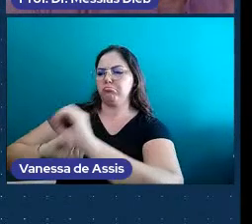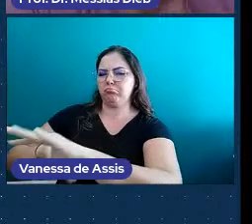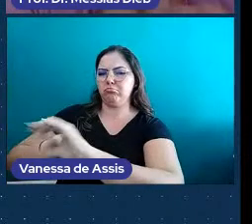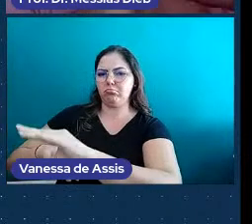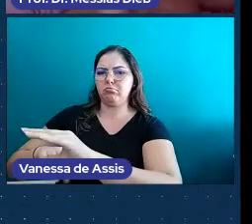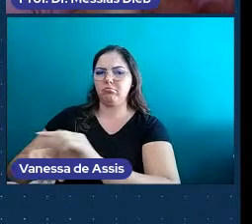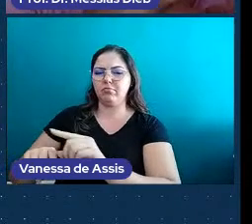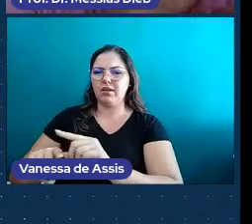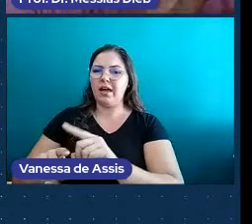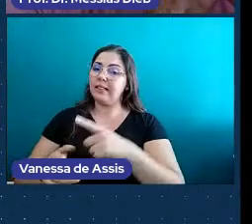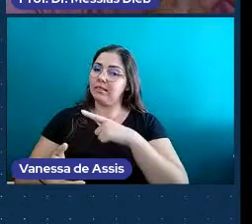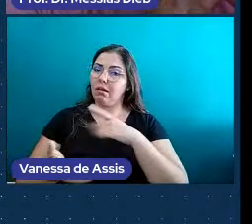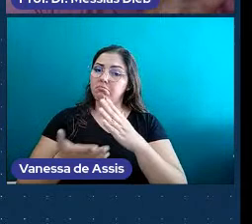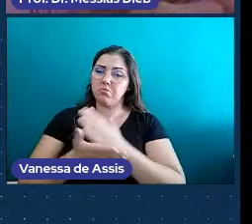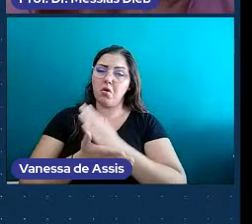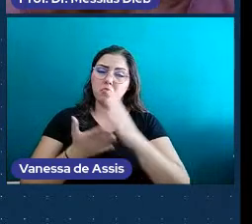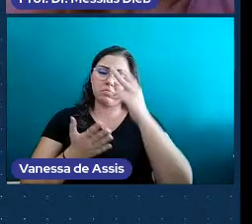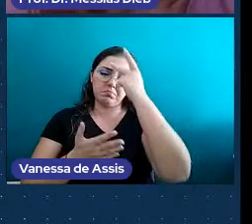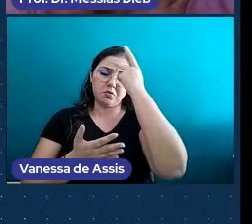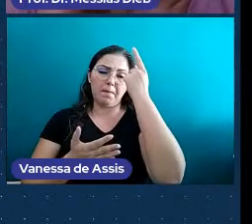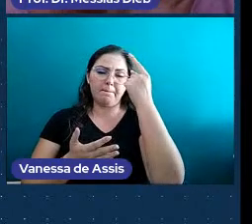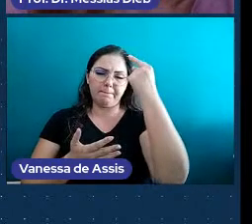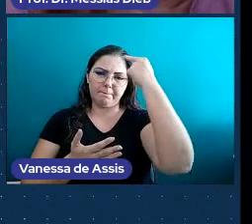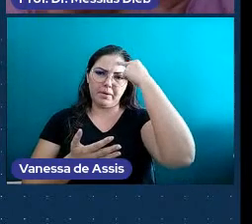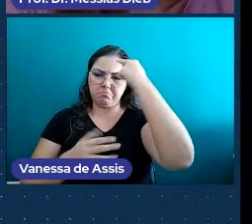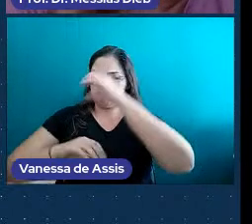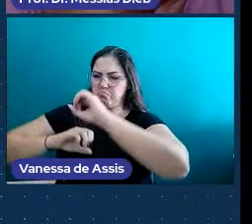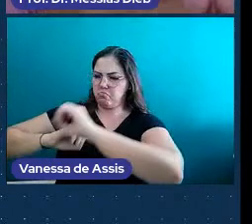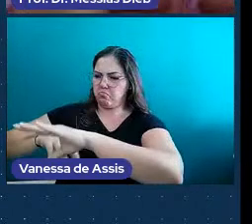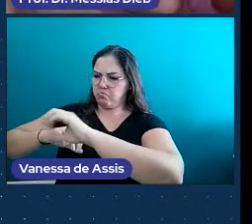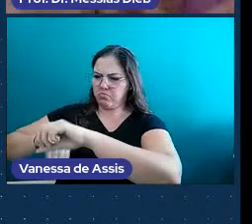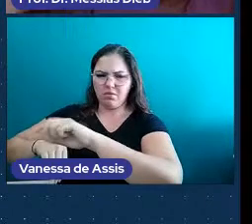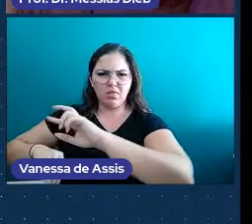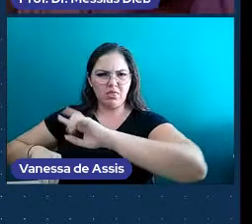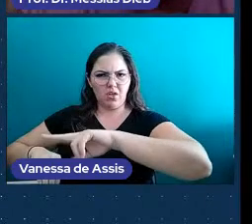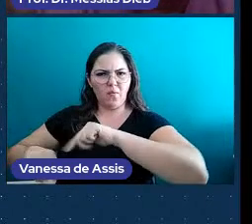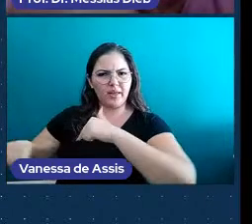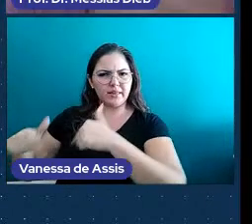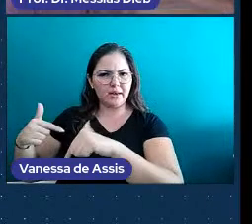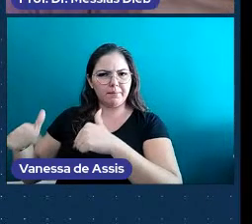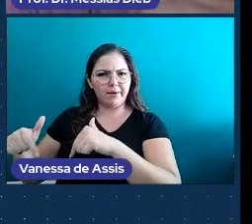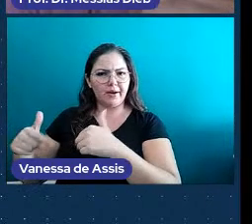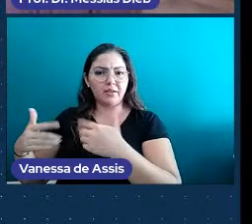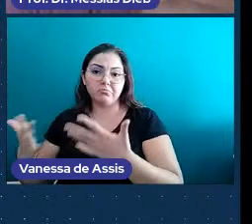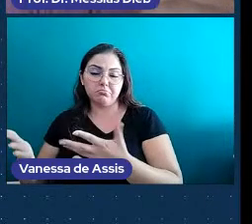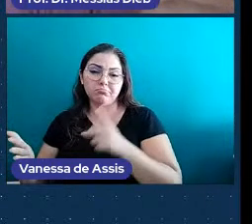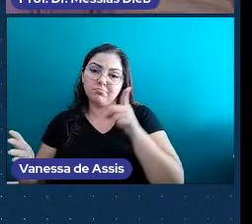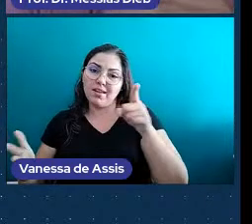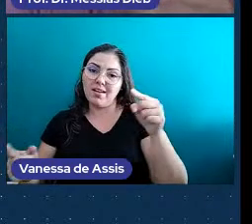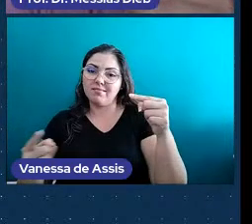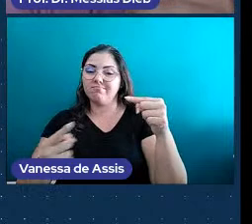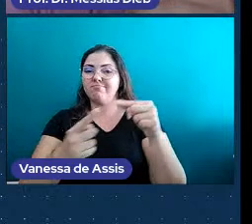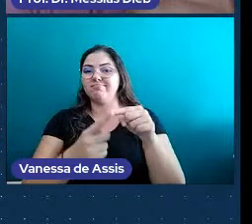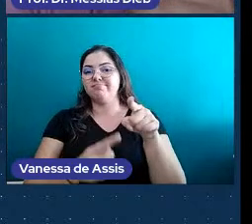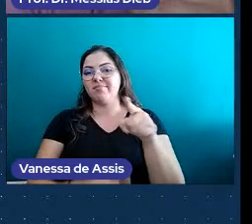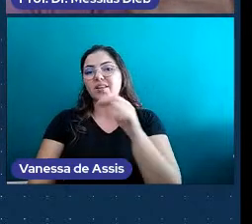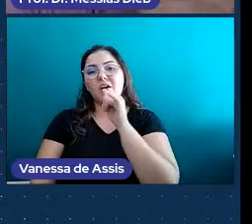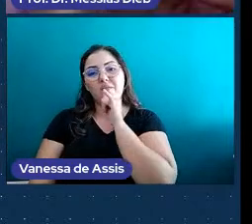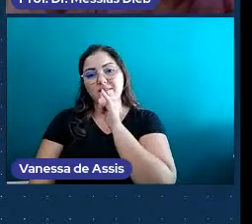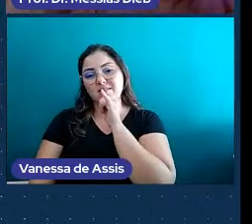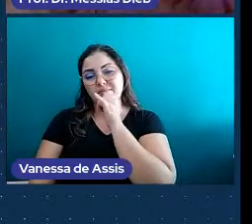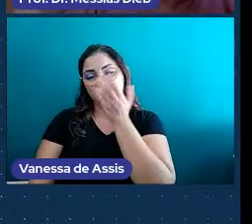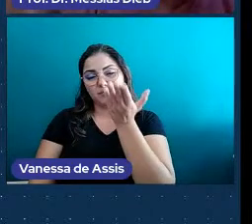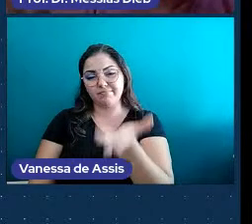trabalho. Então, nessa pesquisa aqui, exemplificando, poderíamos ter uma situação como essa.